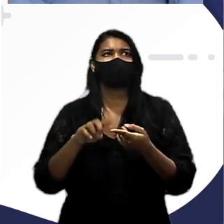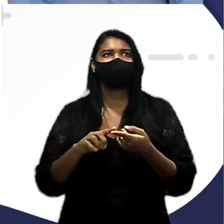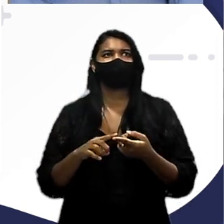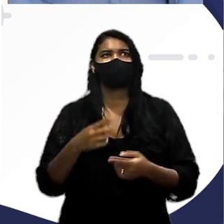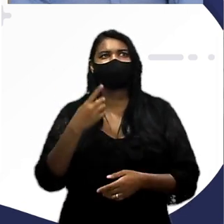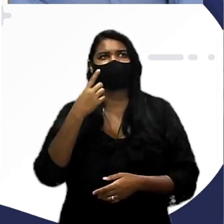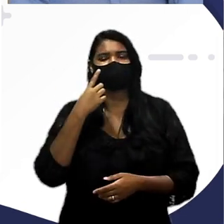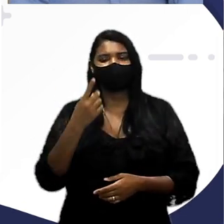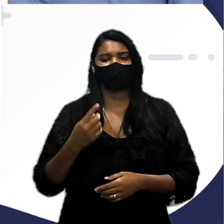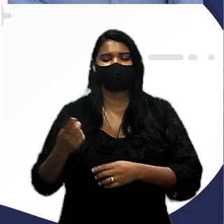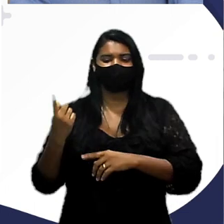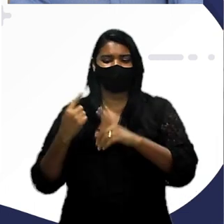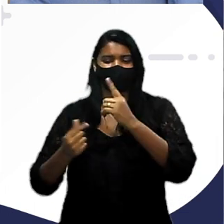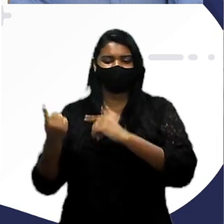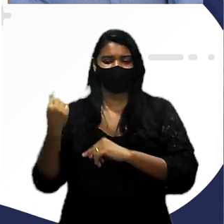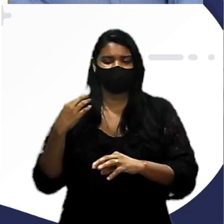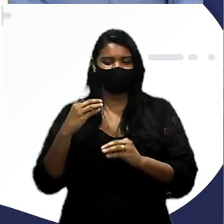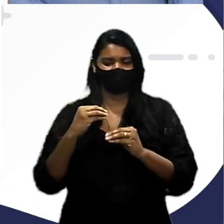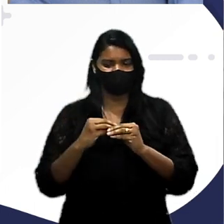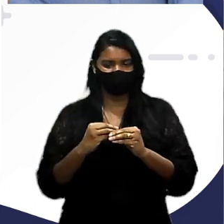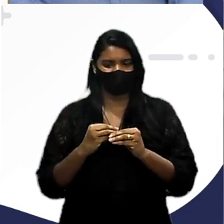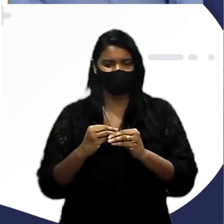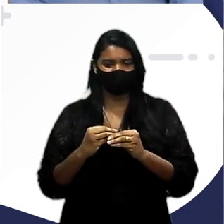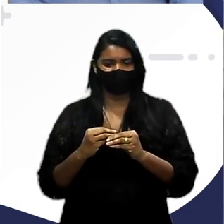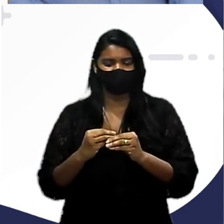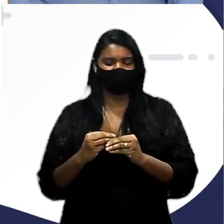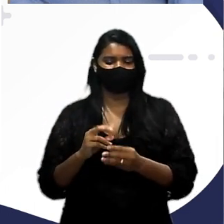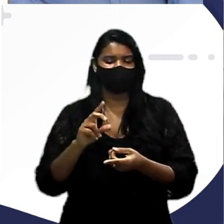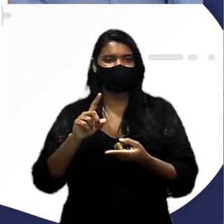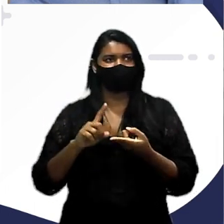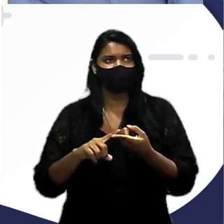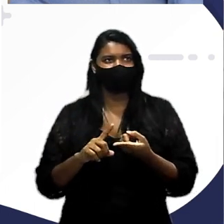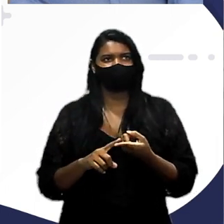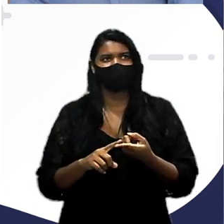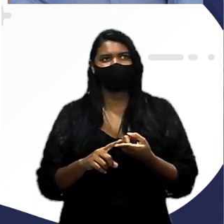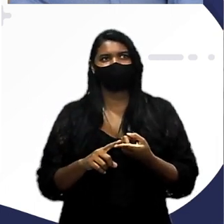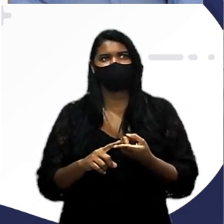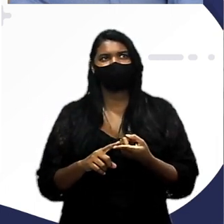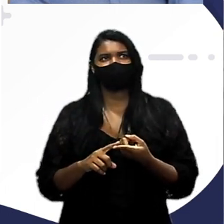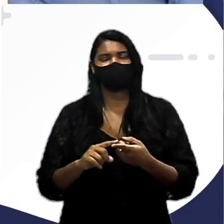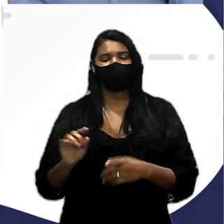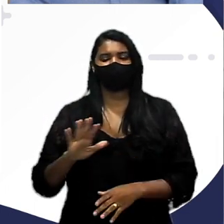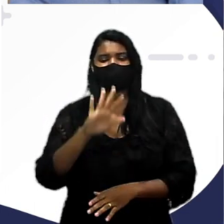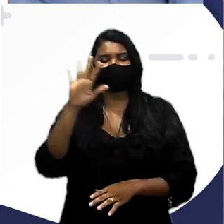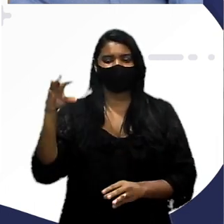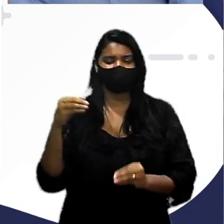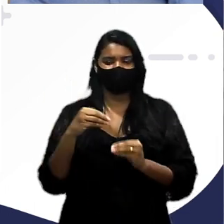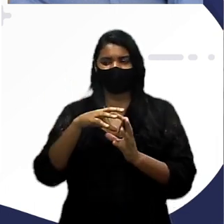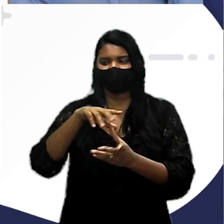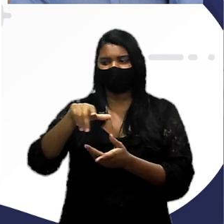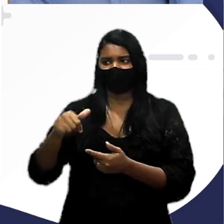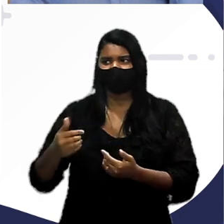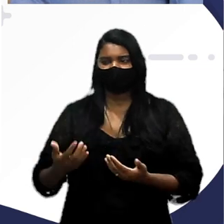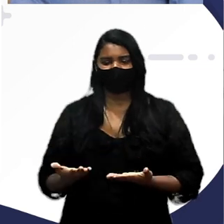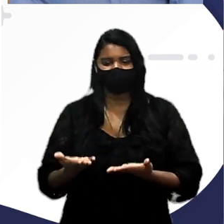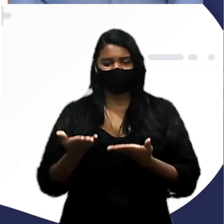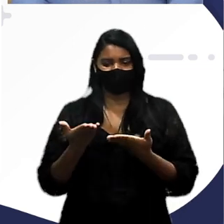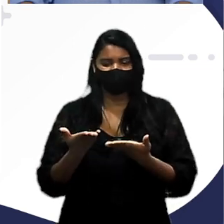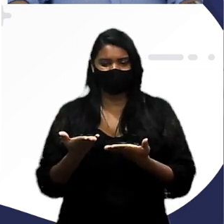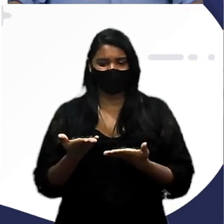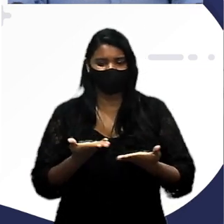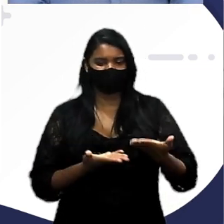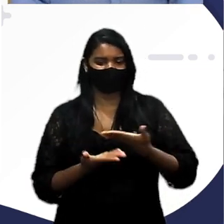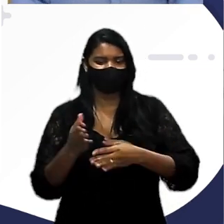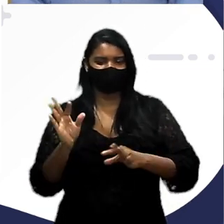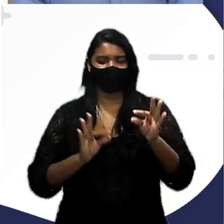o capital, de uma certa forma, financeiro, também ele está globalizado, não só no que diz respeito a esses